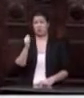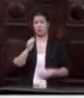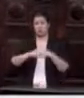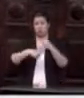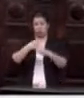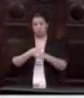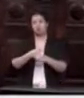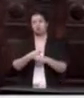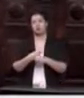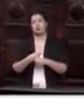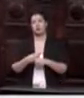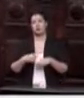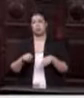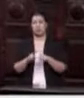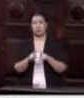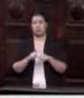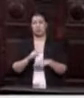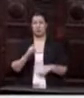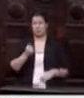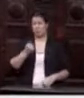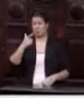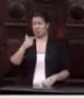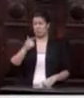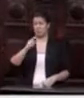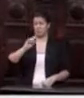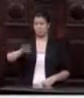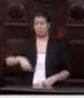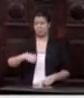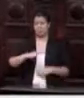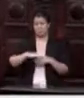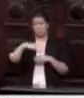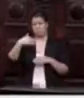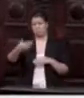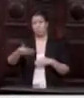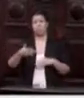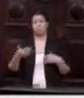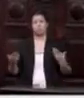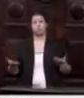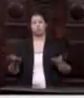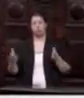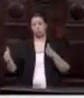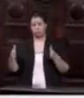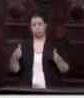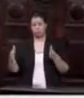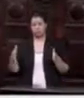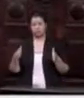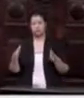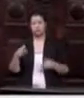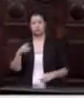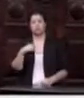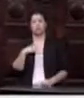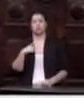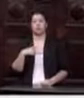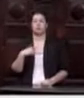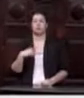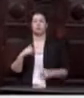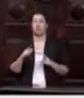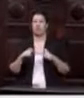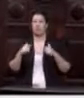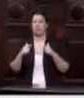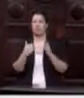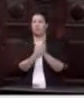seguinte, e mais de 12 bi no ano posterior. E gerando aumento de impostos, porque